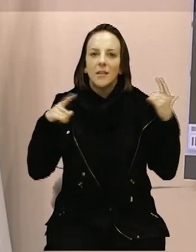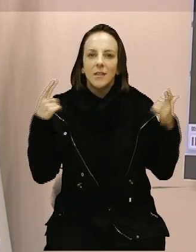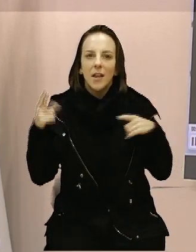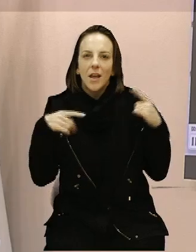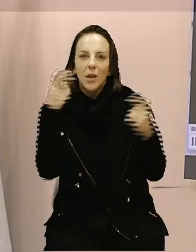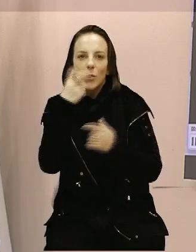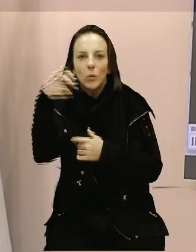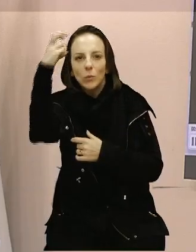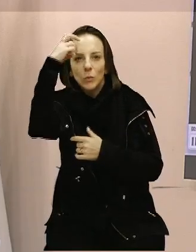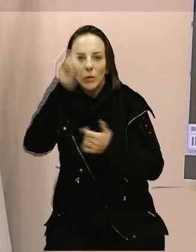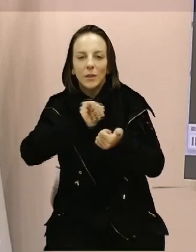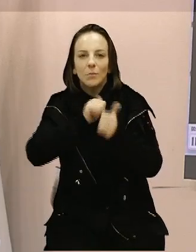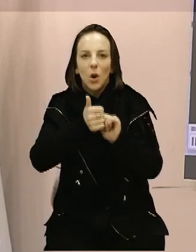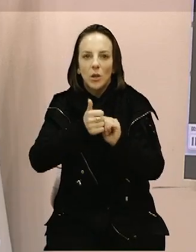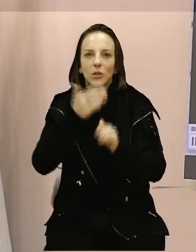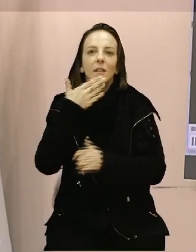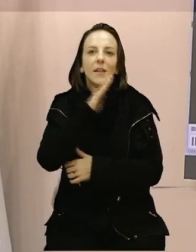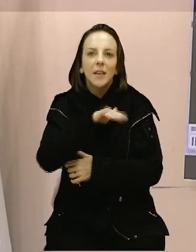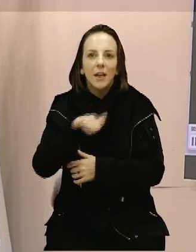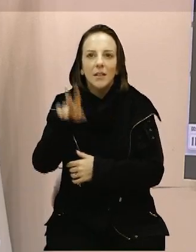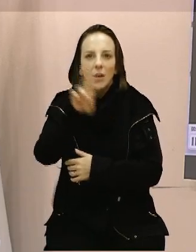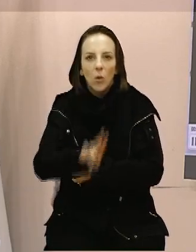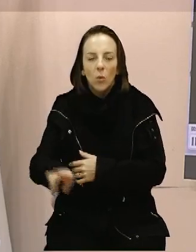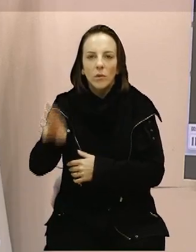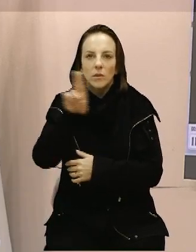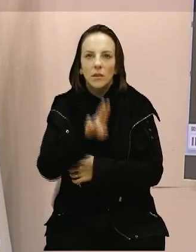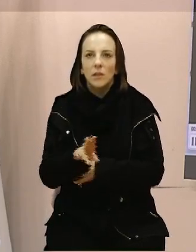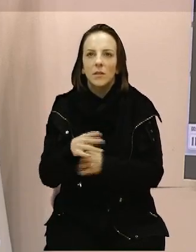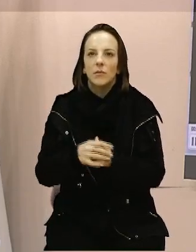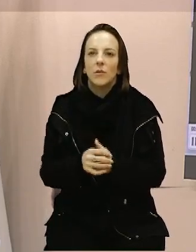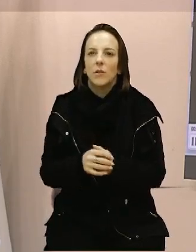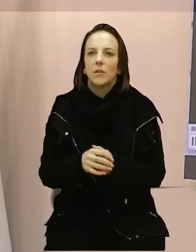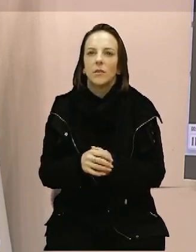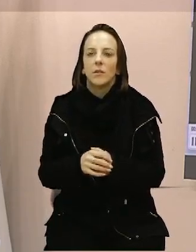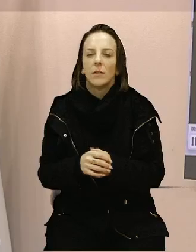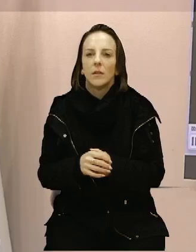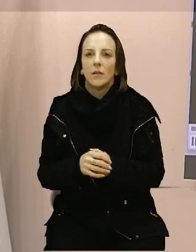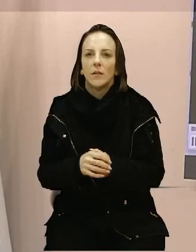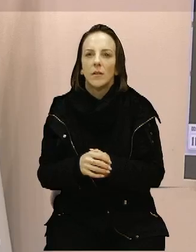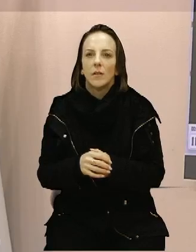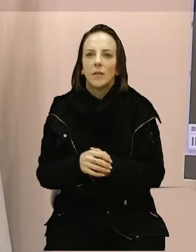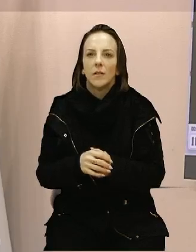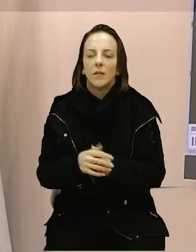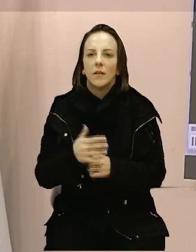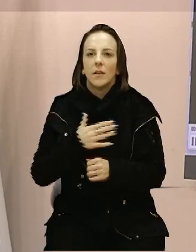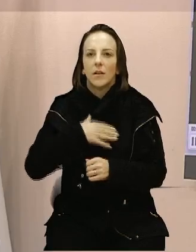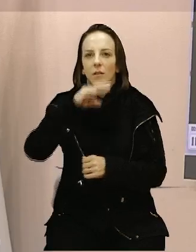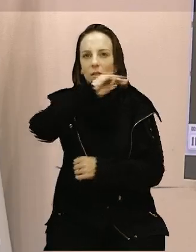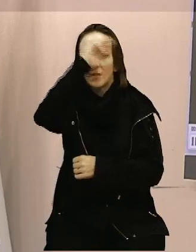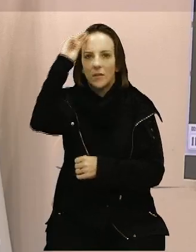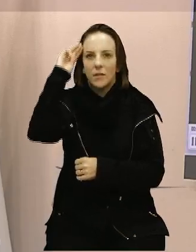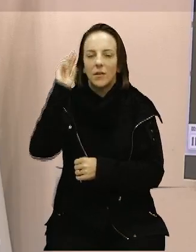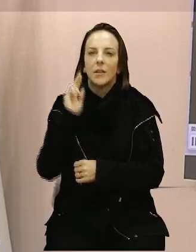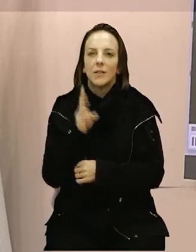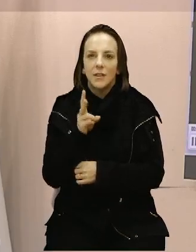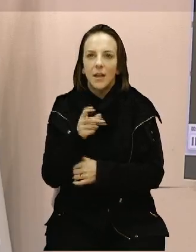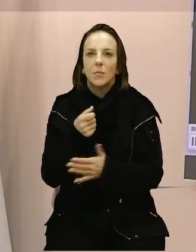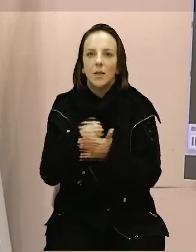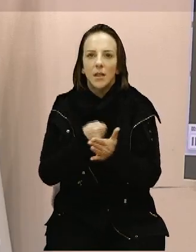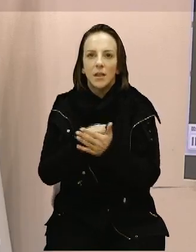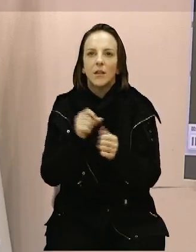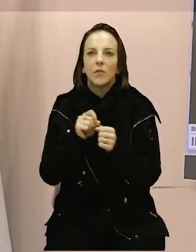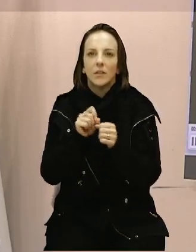as crianças acabam usufruindo deste espaço. Vereador Juliano Valim, sempre fazendo a diferença na vida